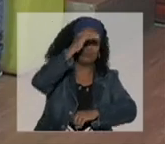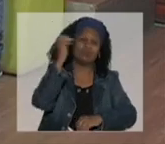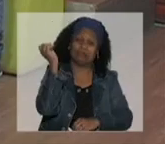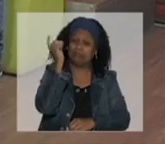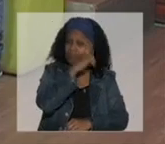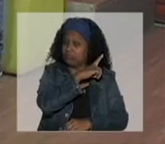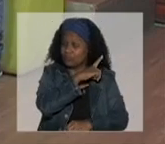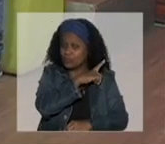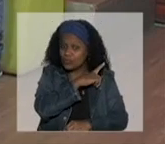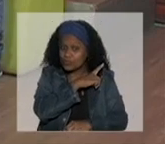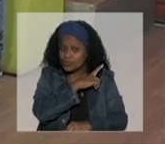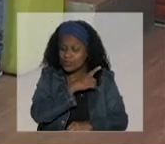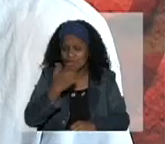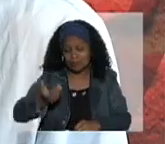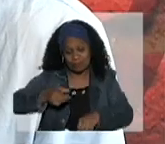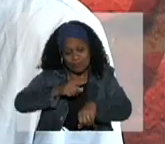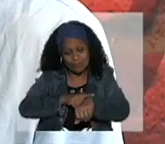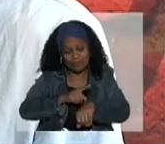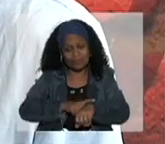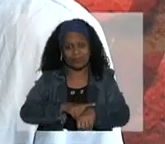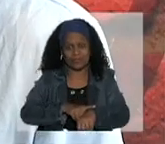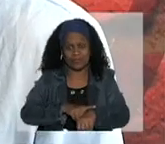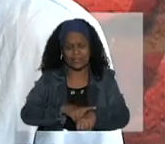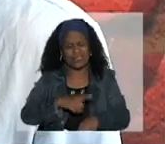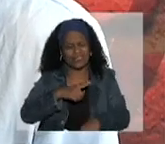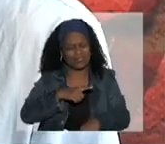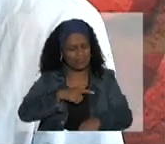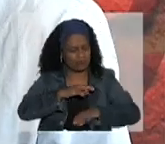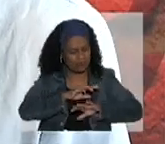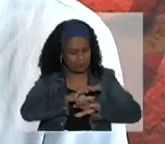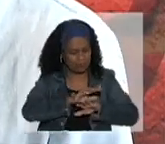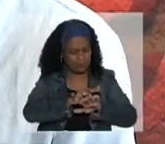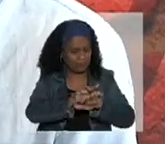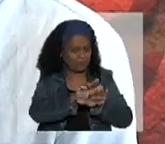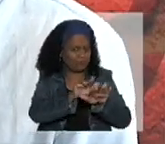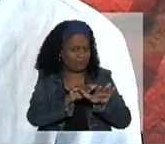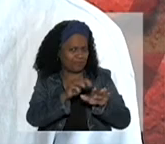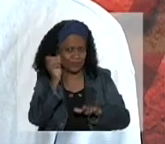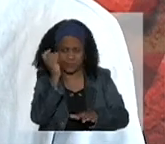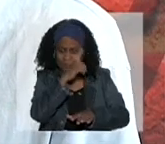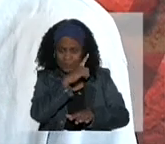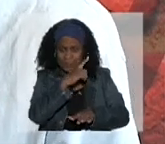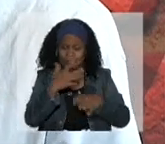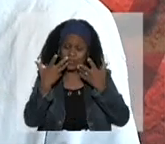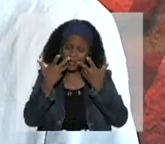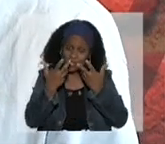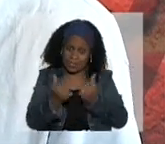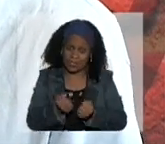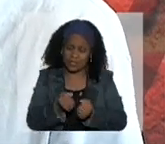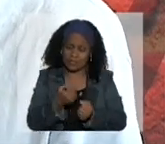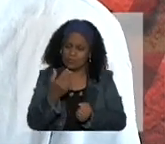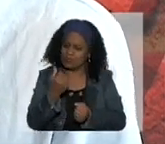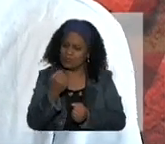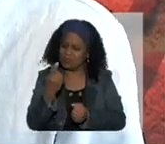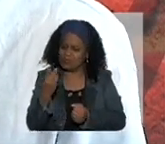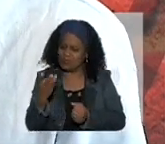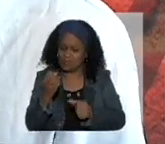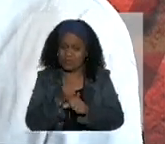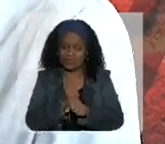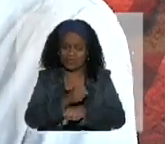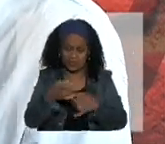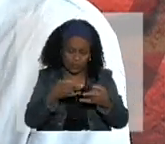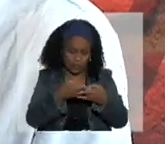mesmo. E aí, na época, a gente passava por muitas dificuldades, e a gente foi beneficiado durante muito tempo